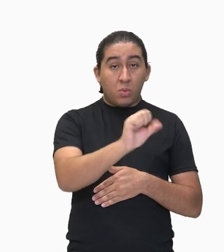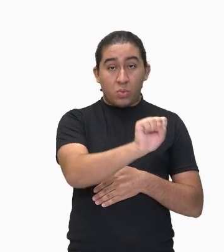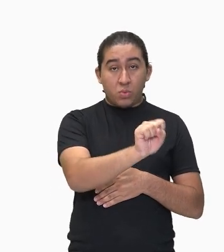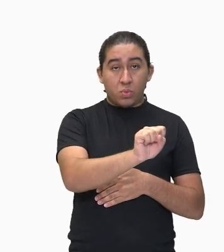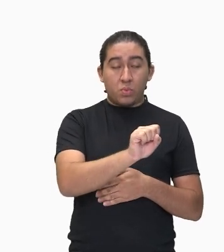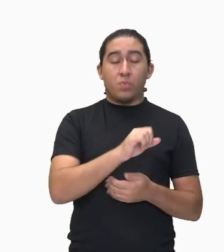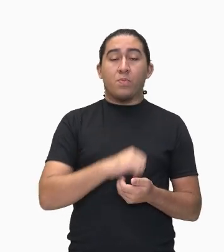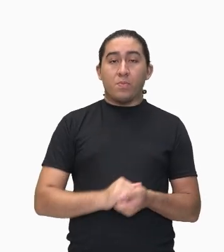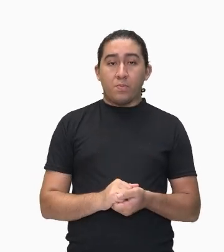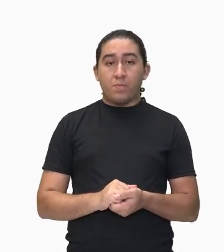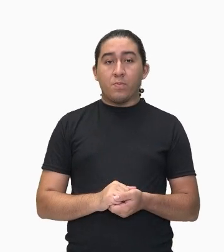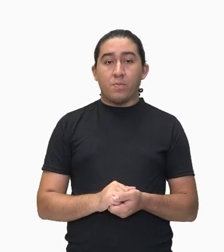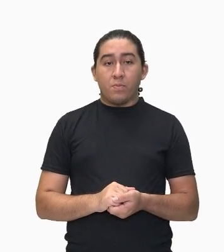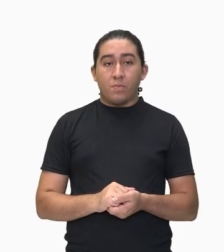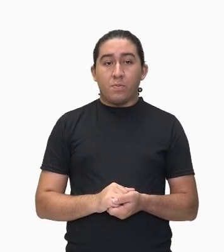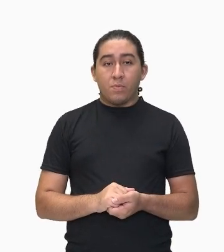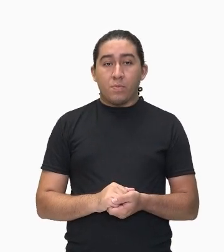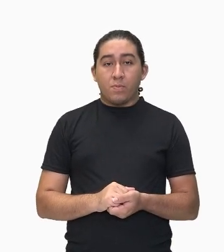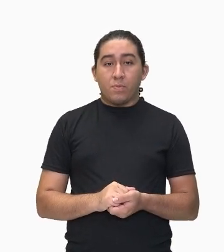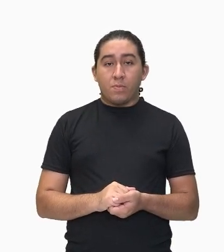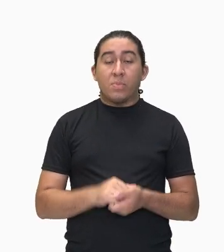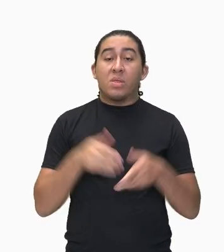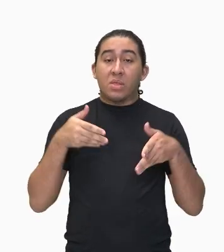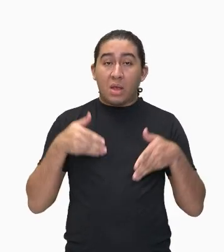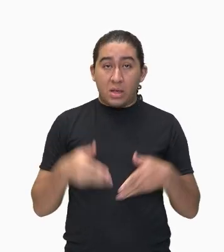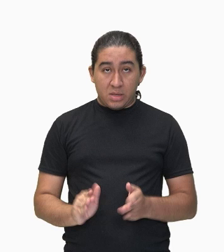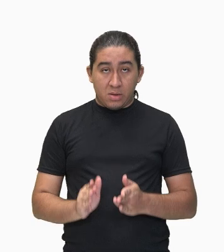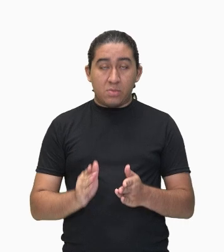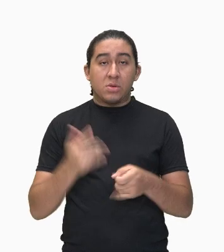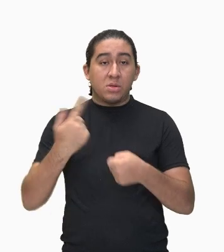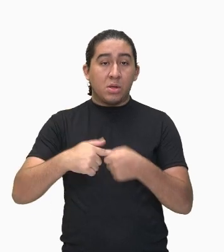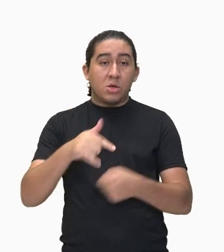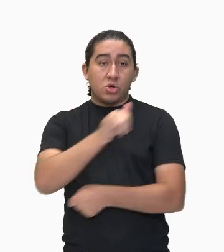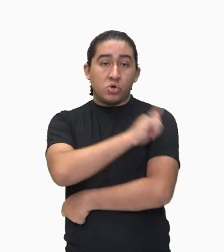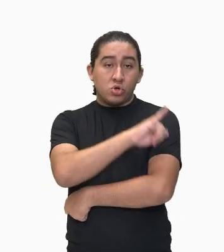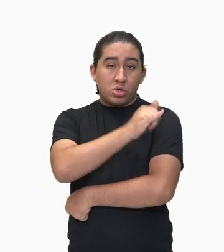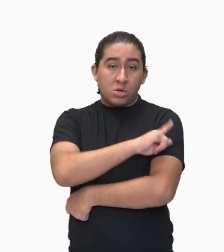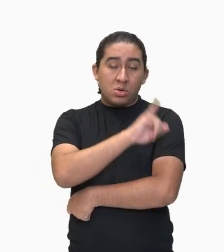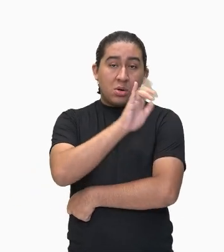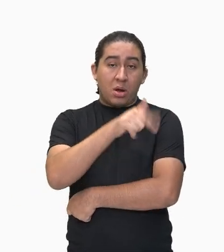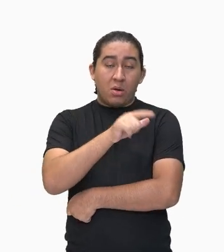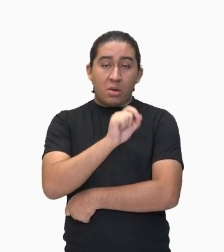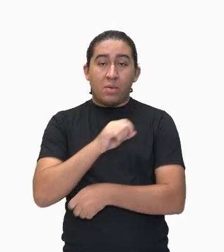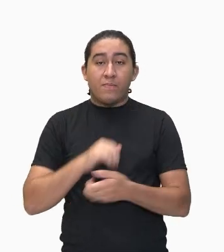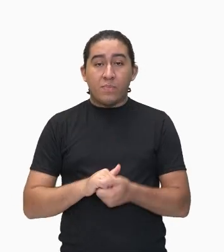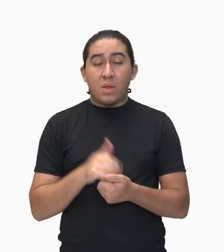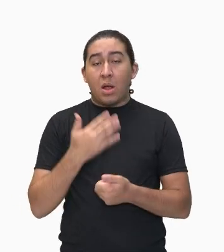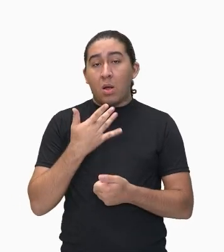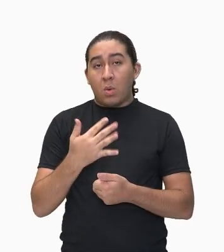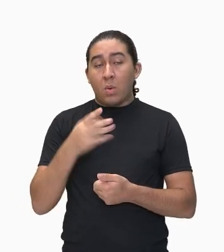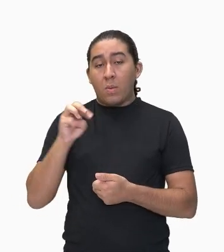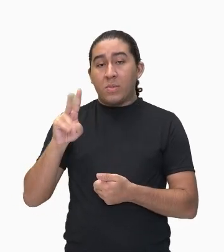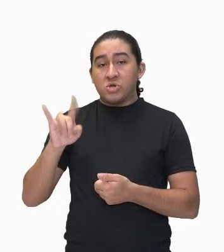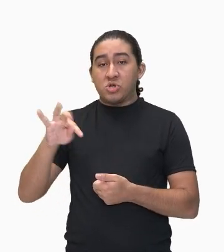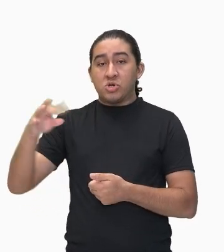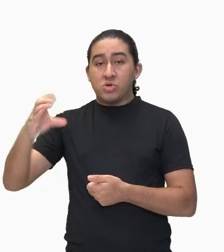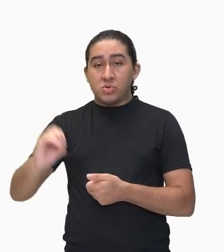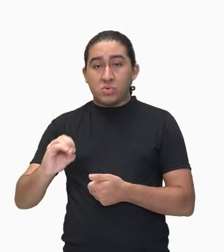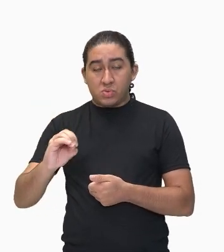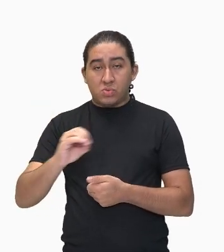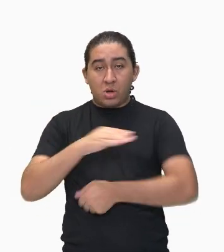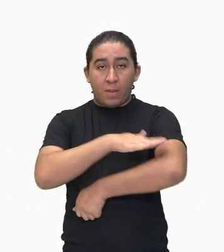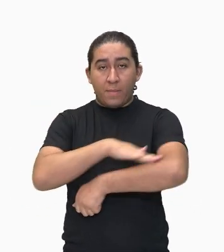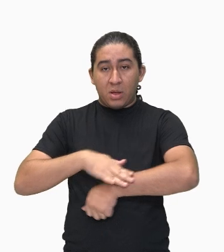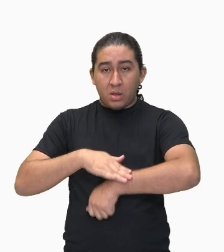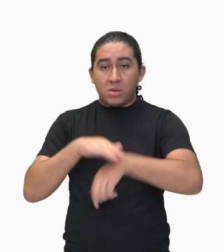1908. Então, Machado de Assis nasceu na cidade do Rio de Janeiro. Era mestiço e de origem humilde.